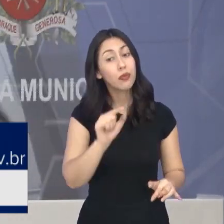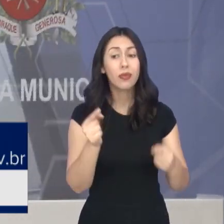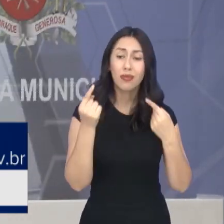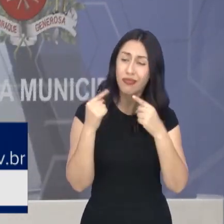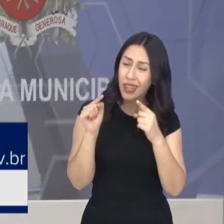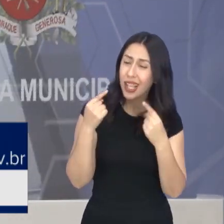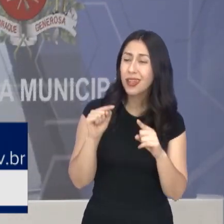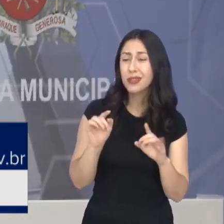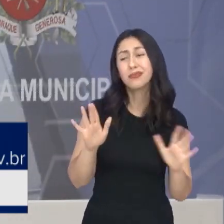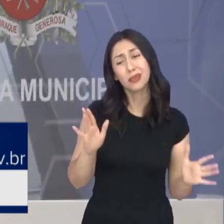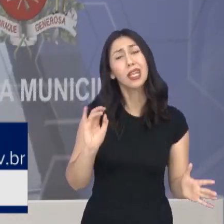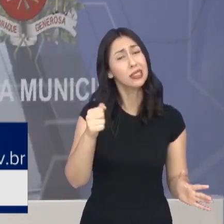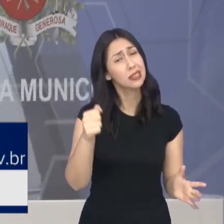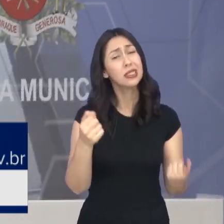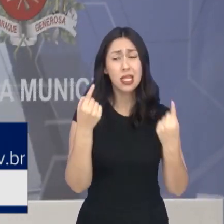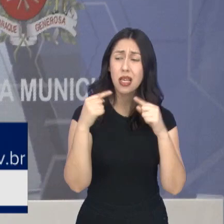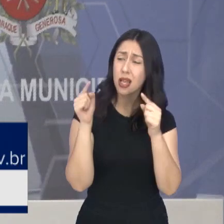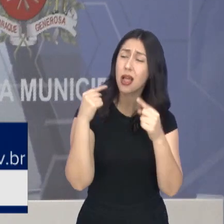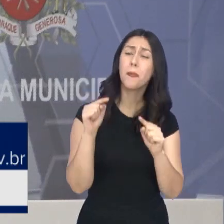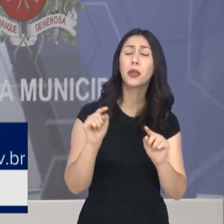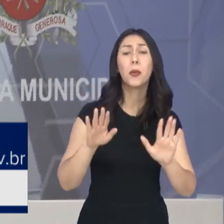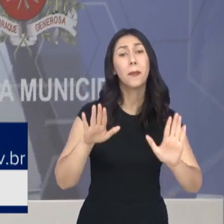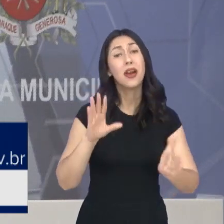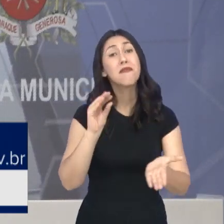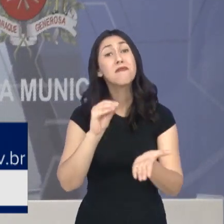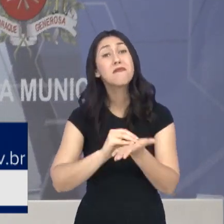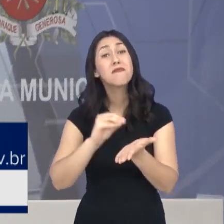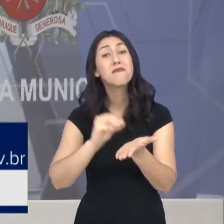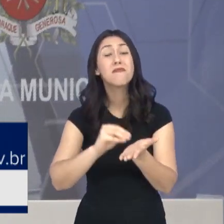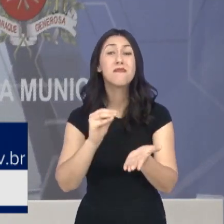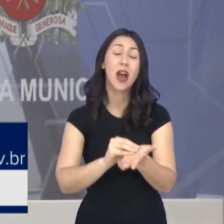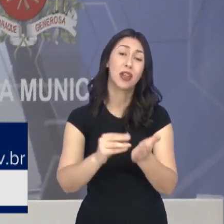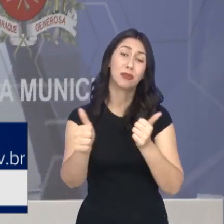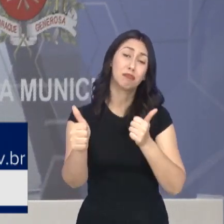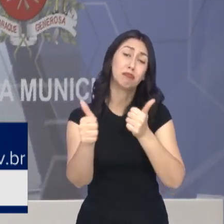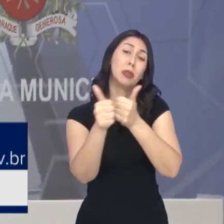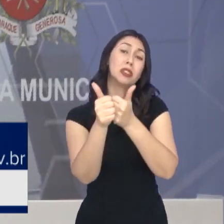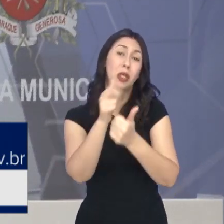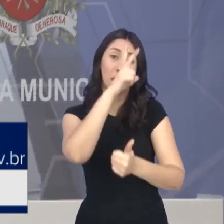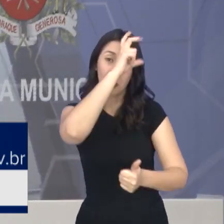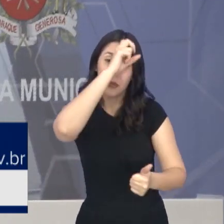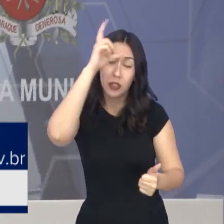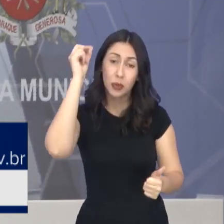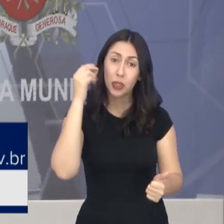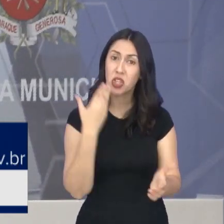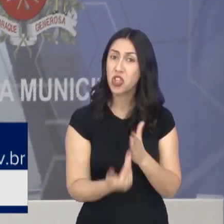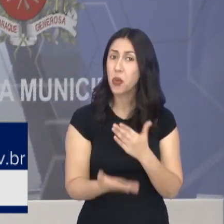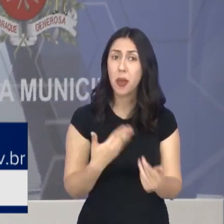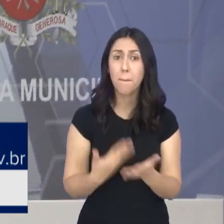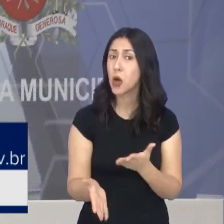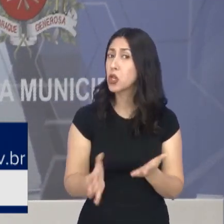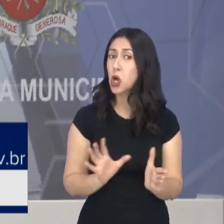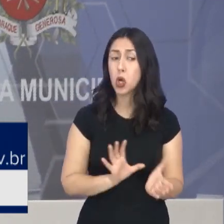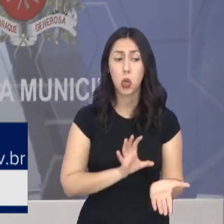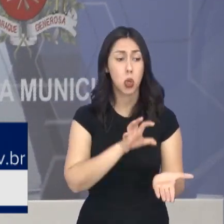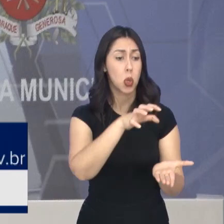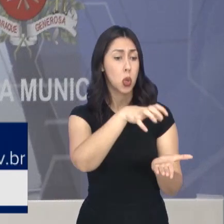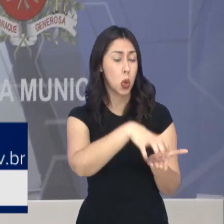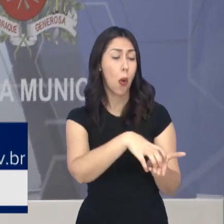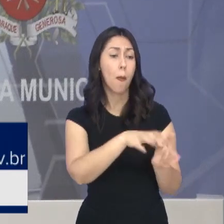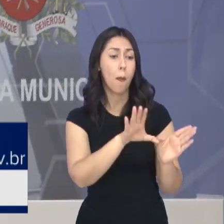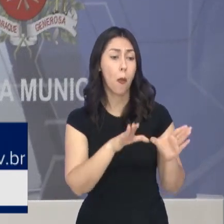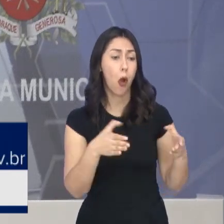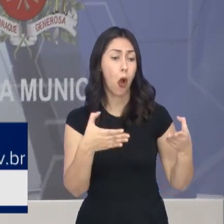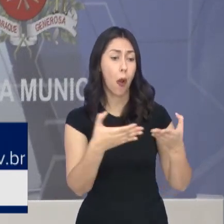vai? É uma crítica, mas eu acho que está faltando, né, aproximação, né? Independente de quem faz parte da frente parlamentar,